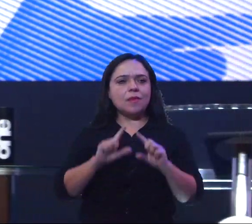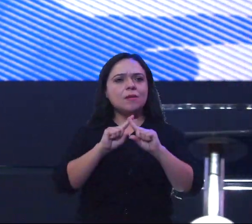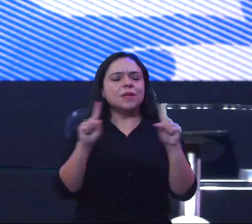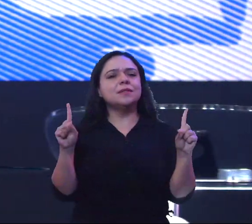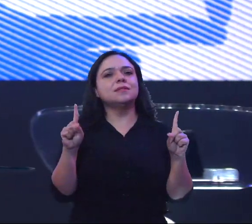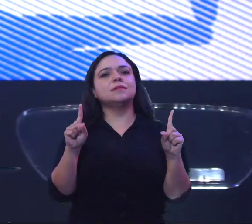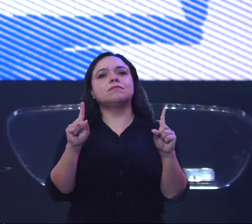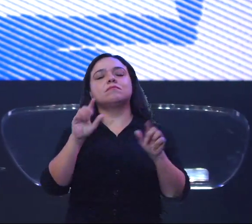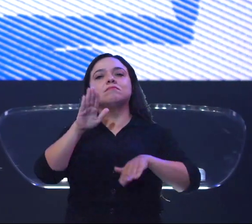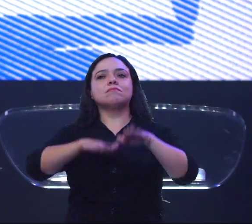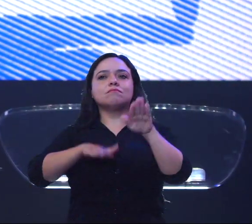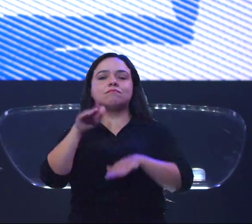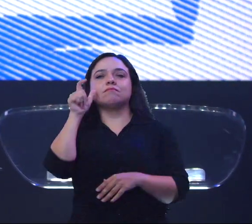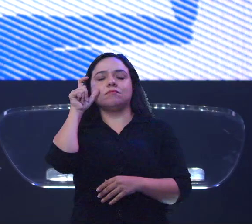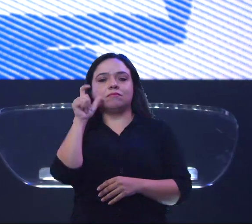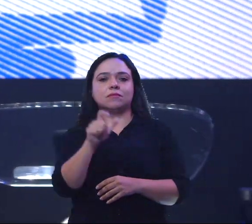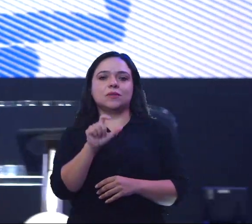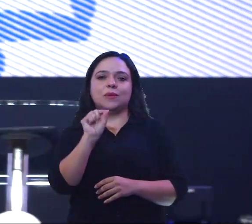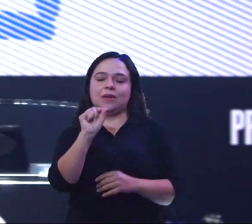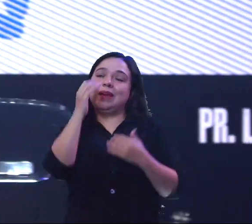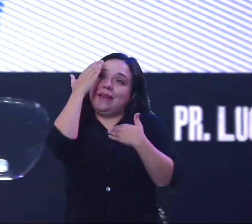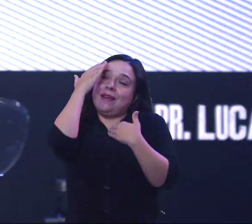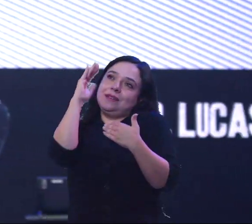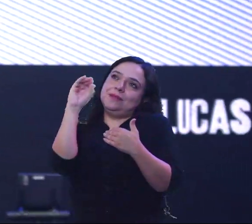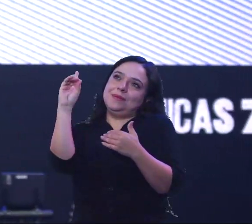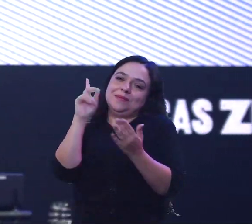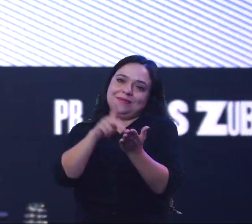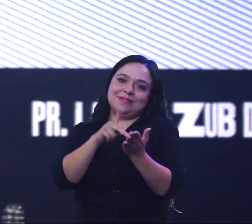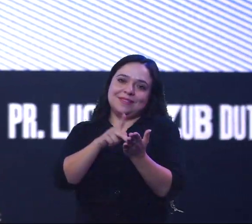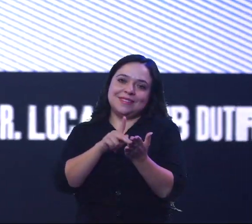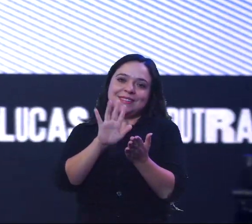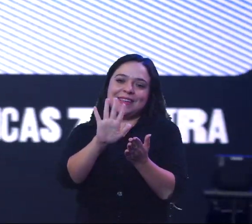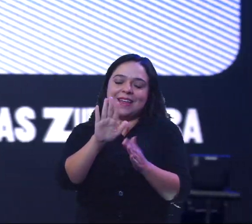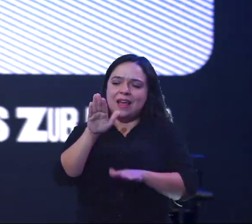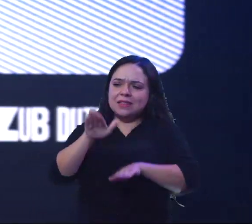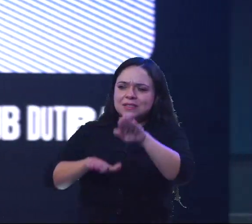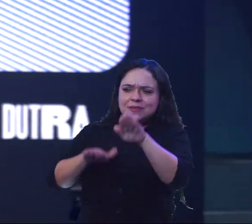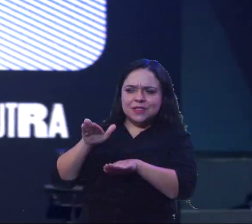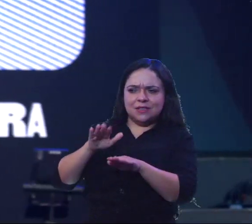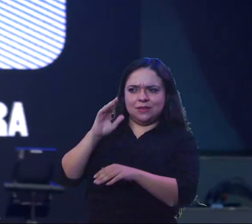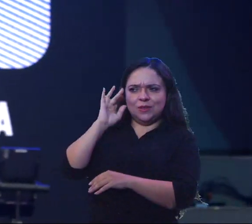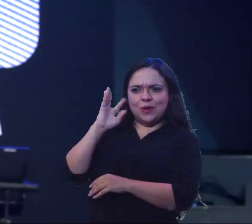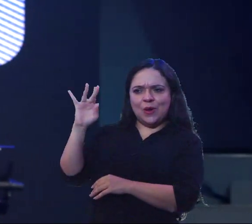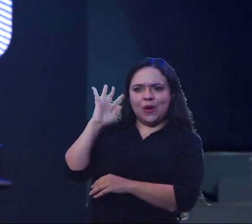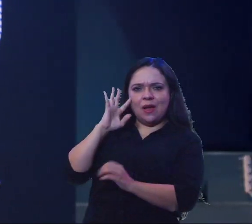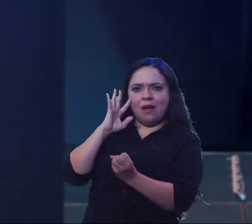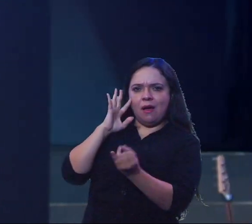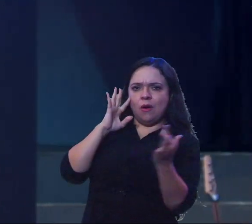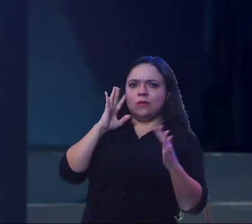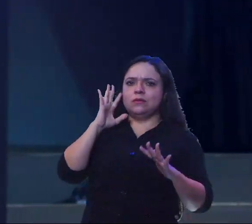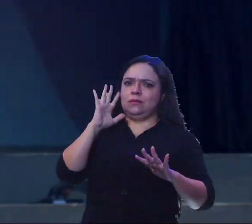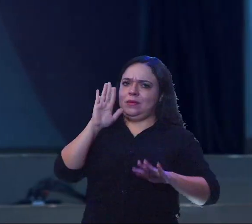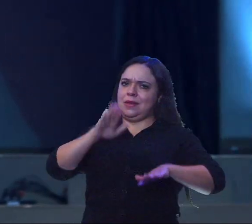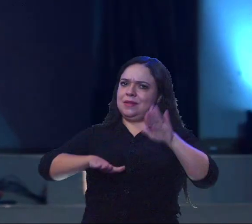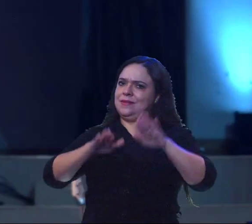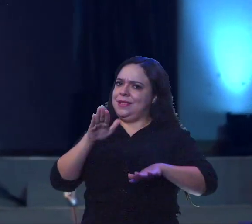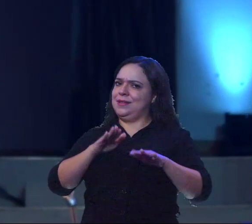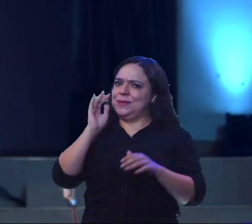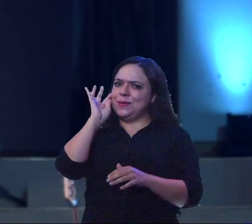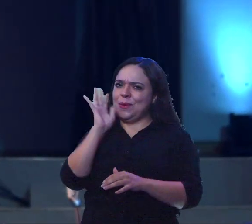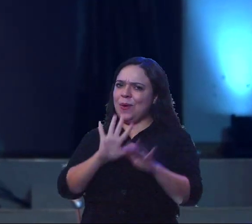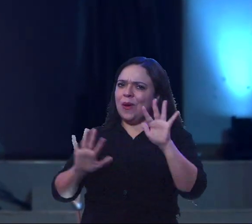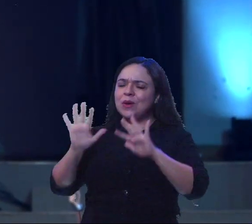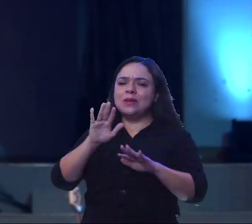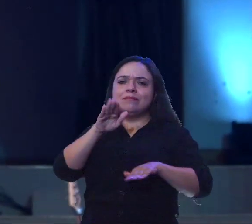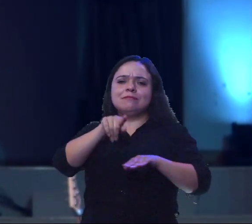muito interessante e graças a Deus, na verdade, que nem todo sonho é Deus falando. Fala a verdade, tem uns pesadelos aí, tem uns sonhos de vez em quando meio